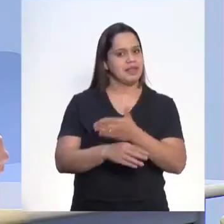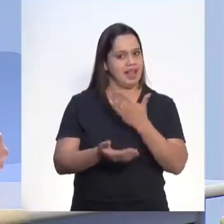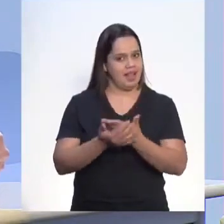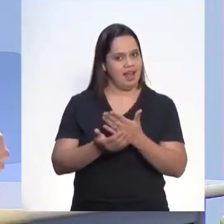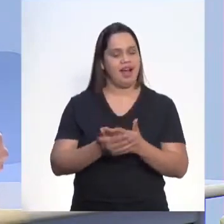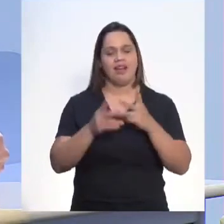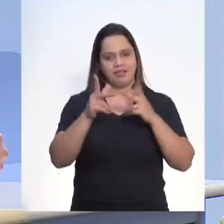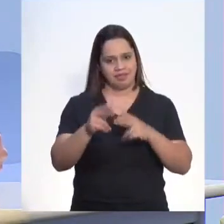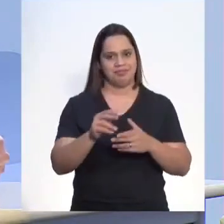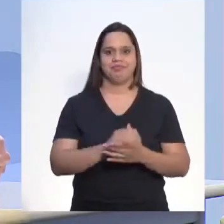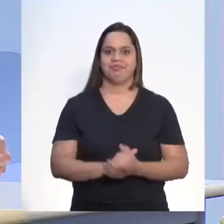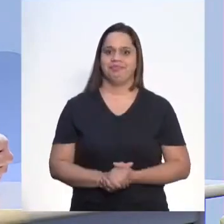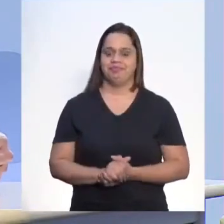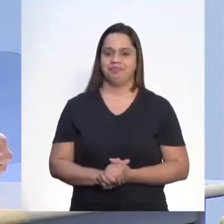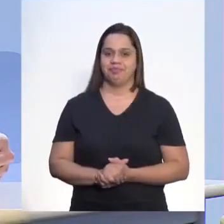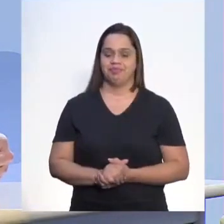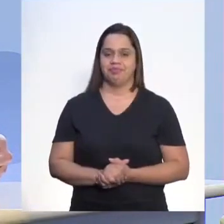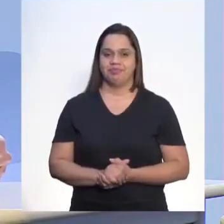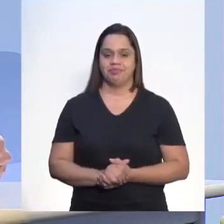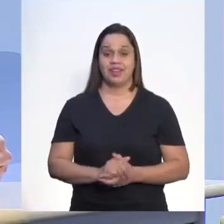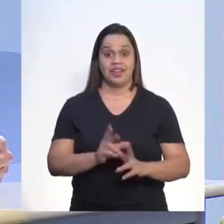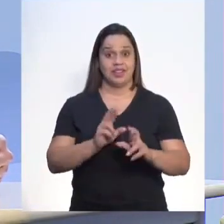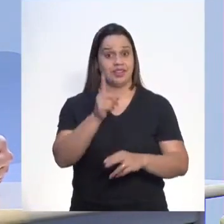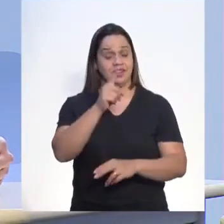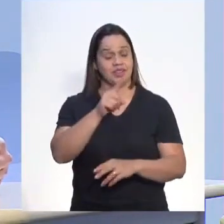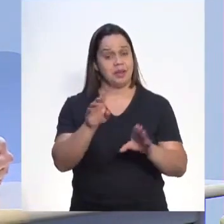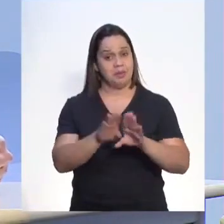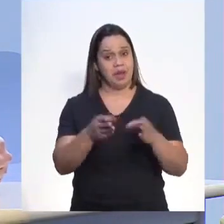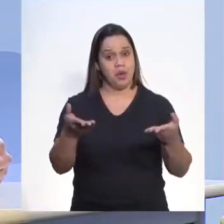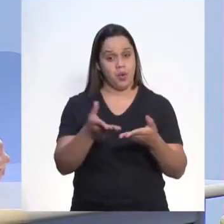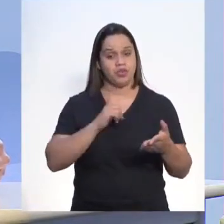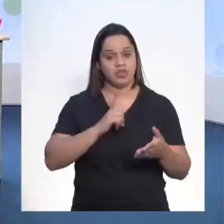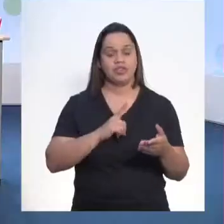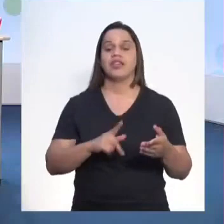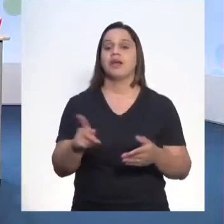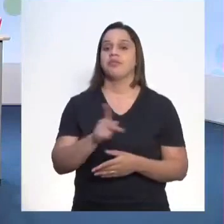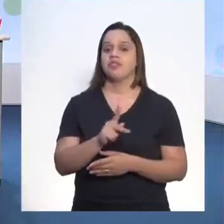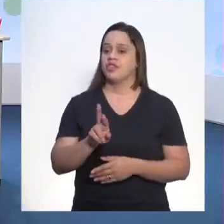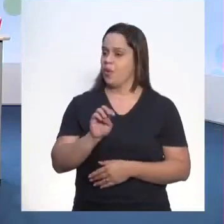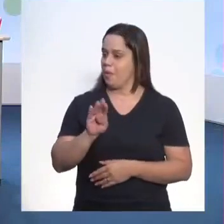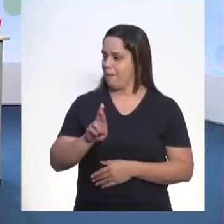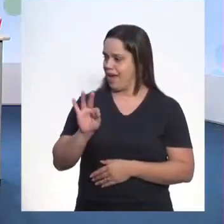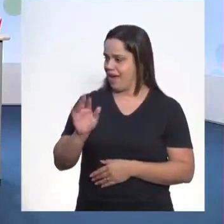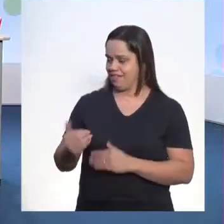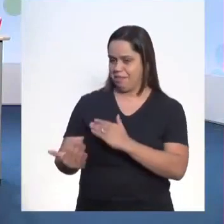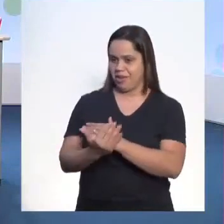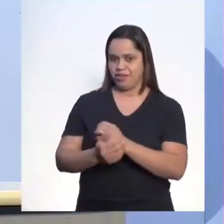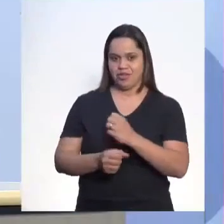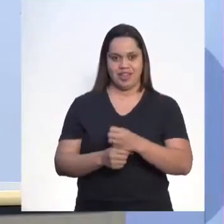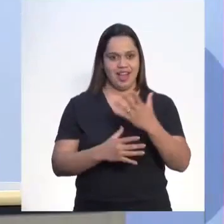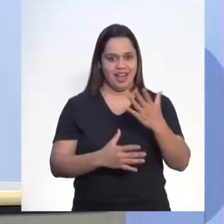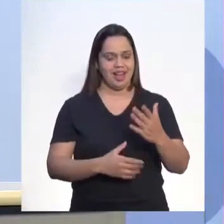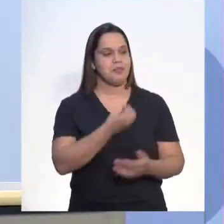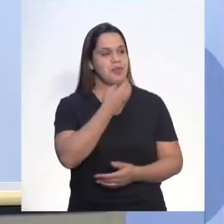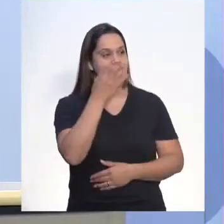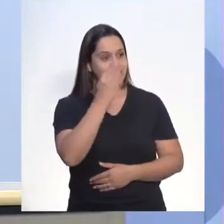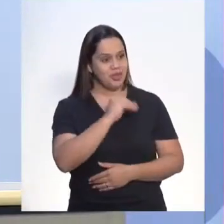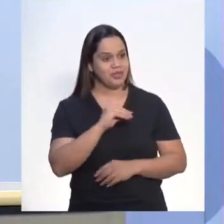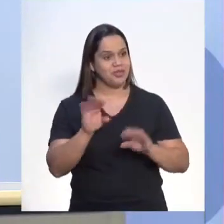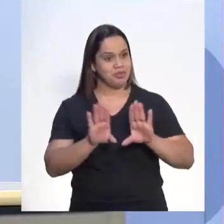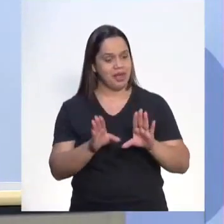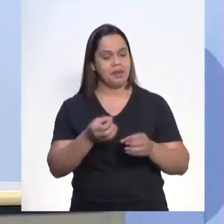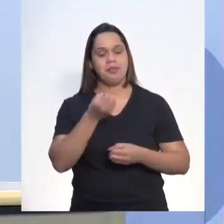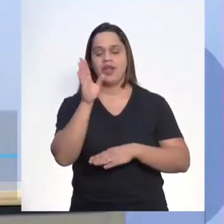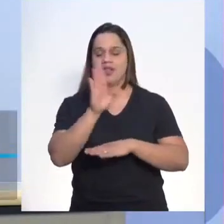da mesma maneira. Conto com a presença da professora Roberta para me ajudar no chat. Boa noite, professora. Boa noite, professora Inês. Boa